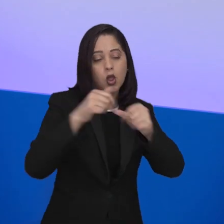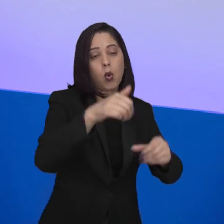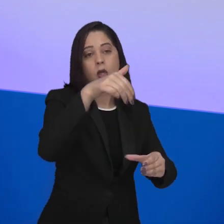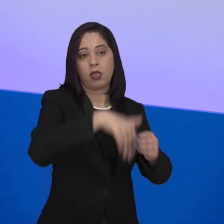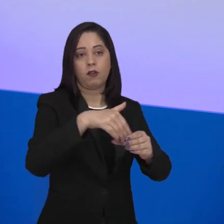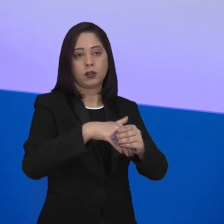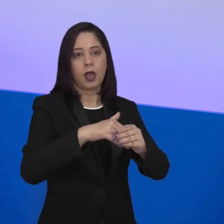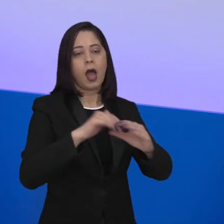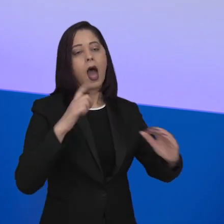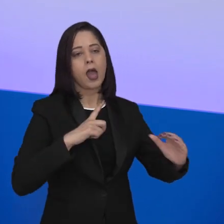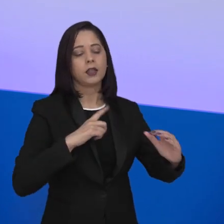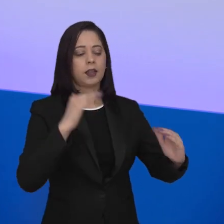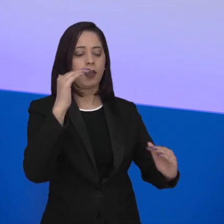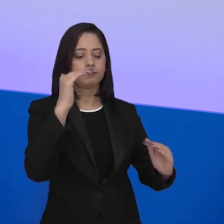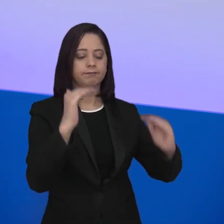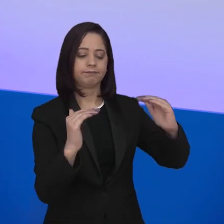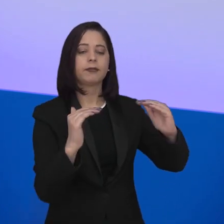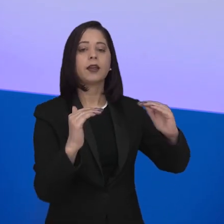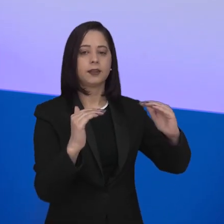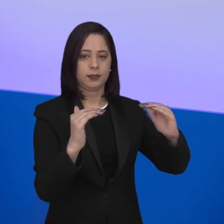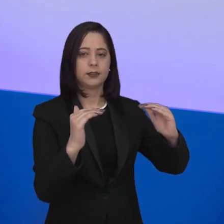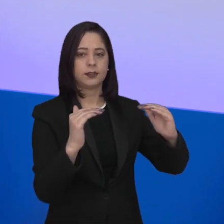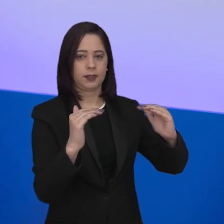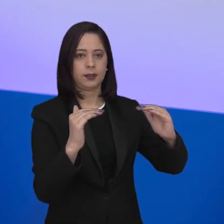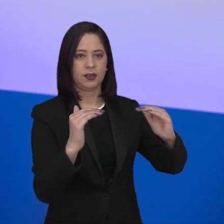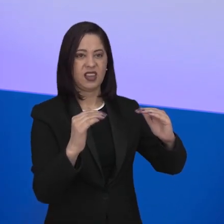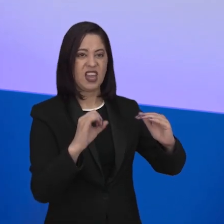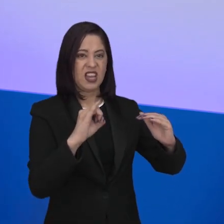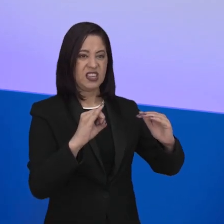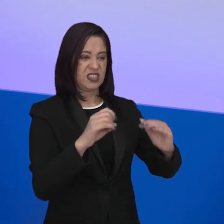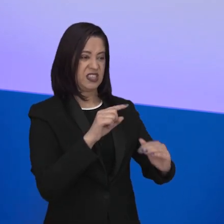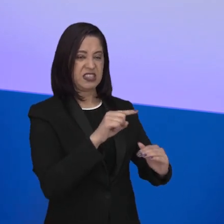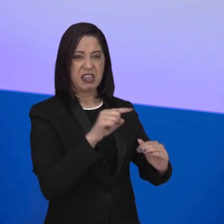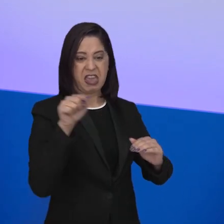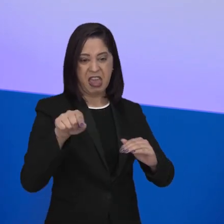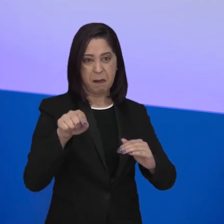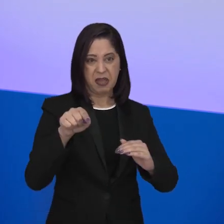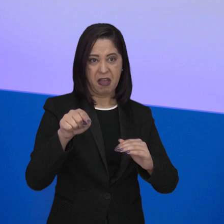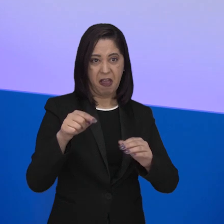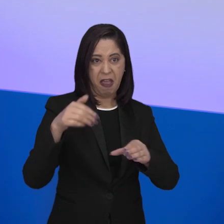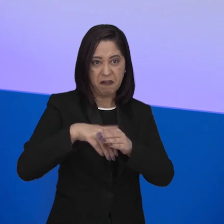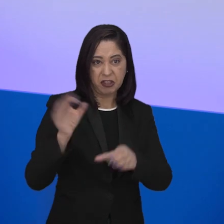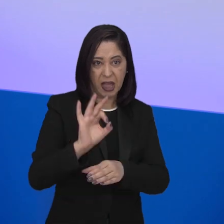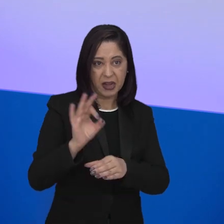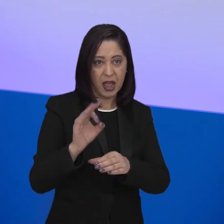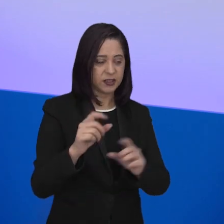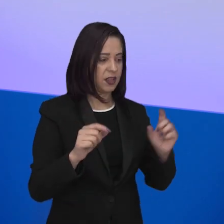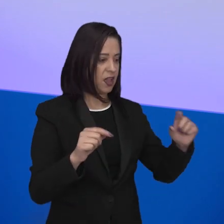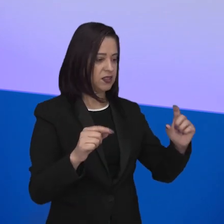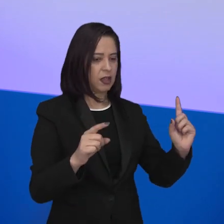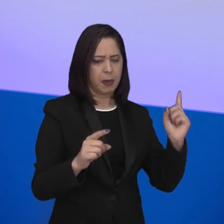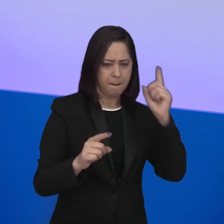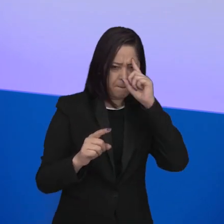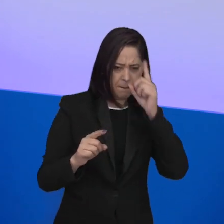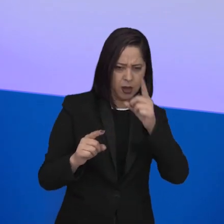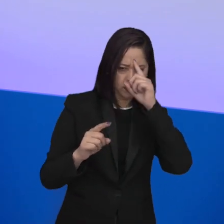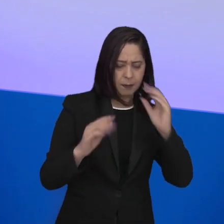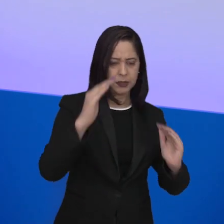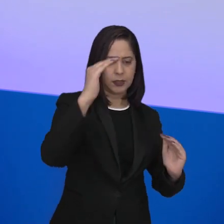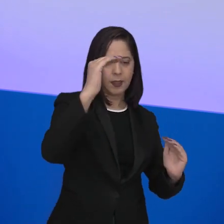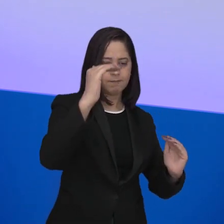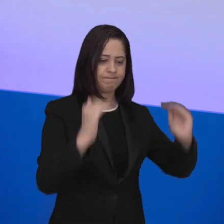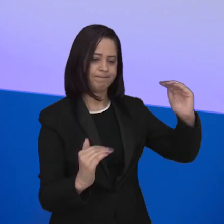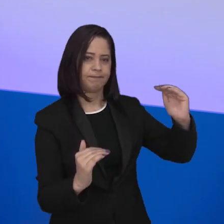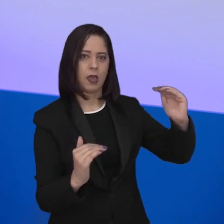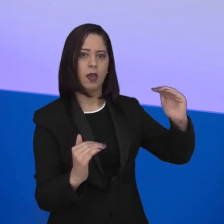com um número muito inexpressivo de votos. E essas pessoas acabam não representando a totalidade da sociedade, que é o que